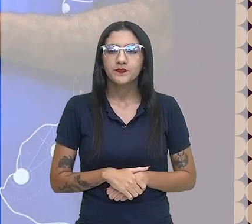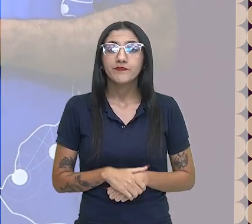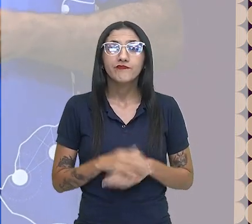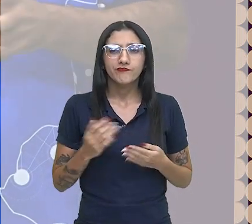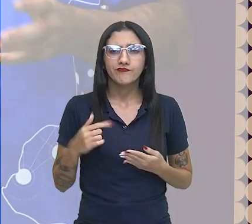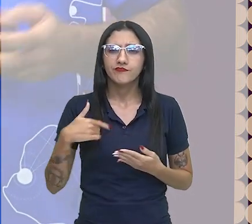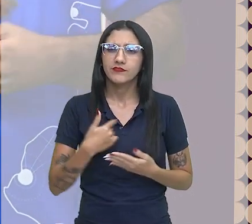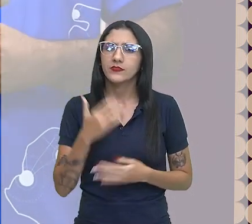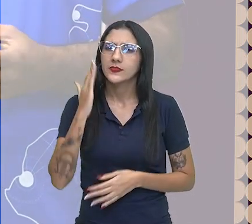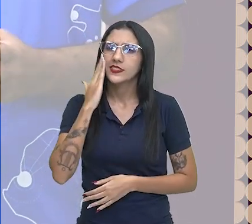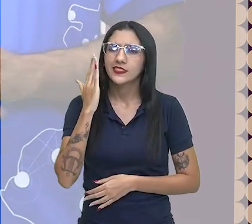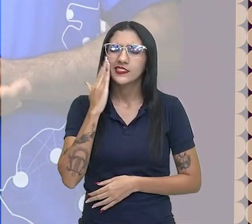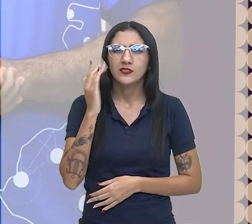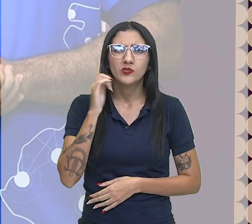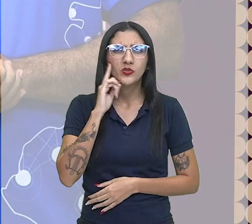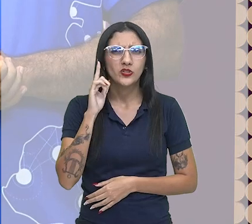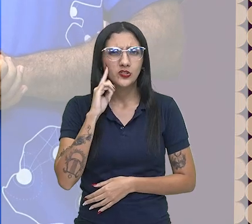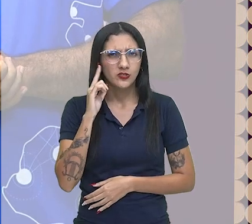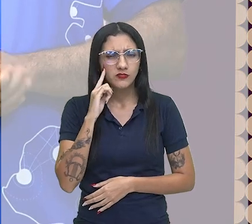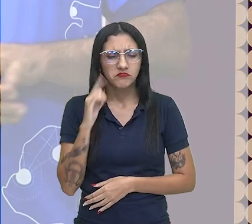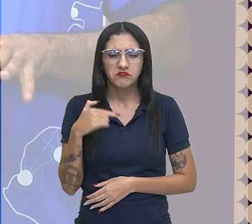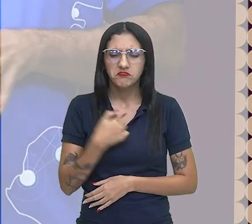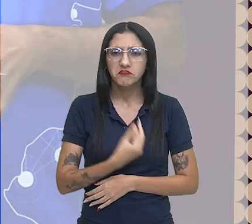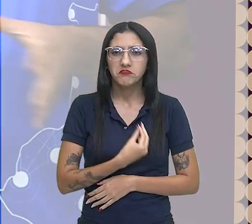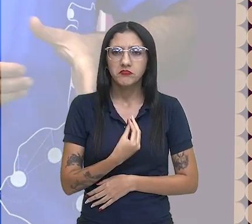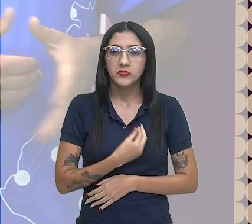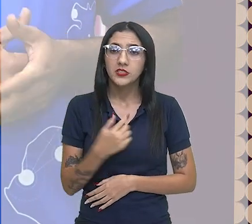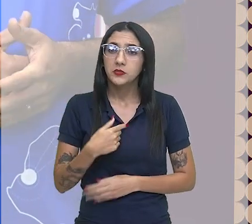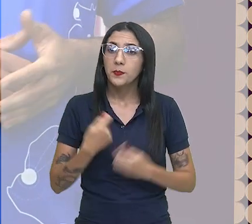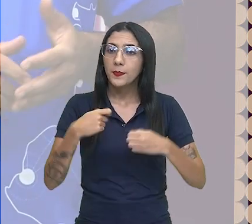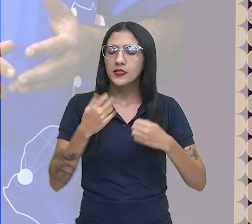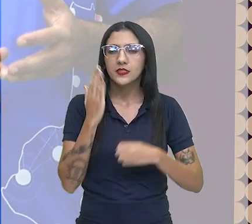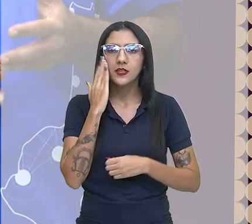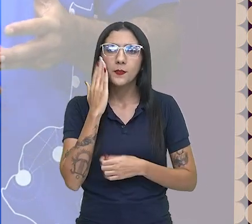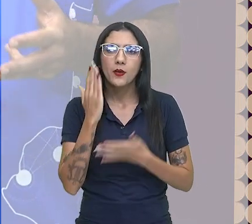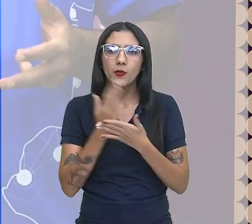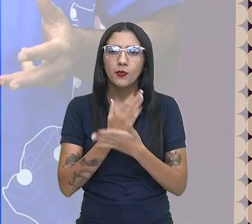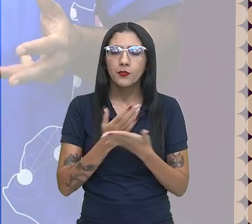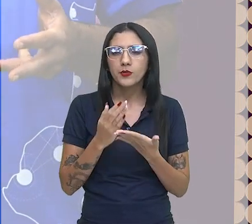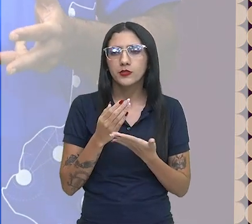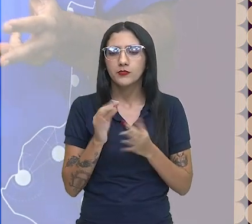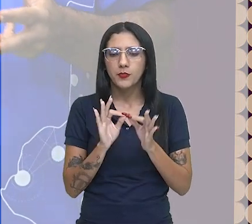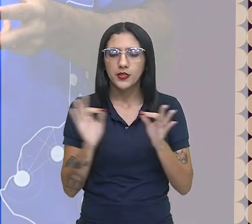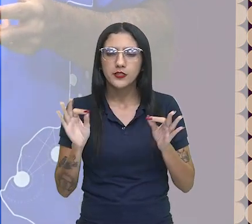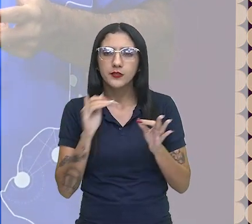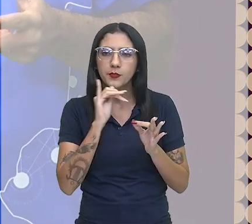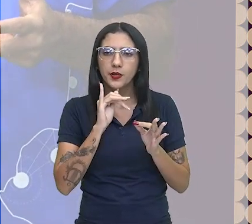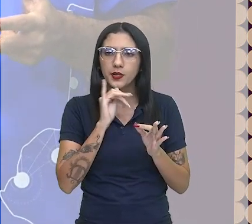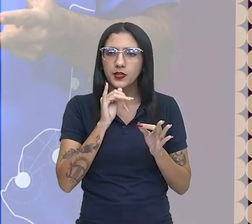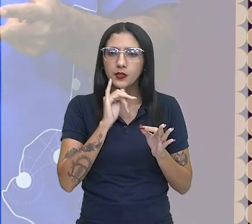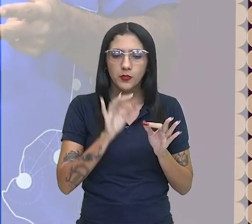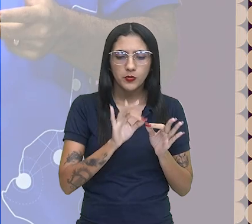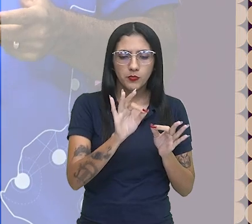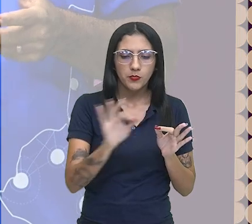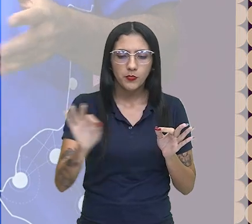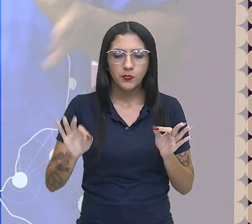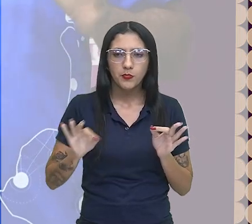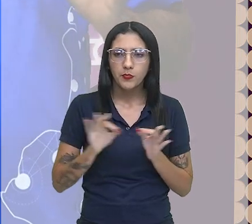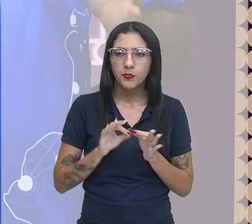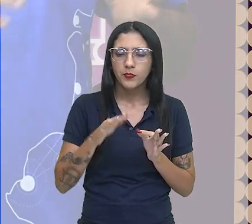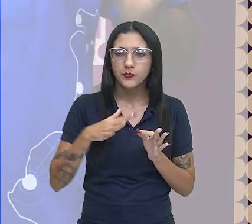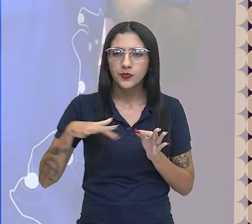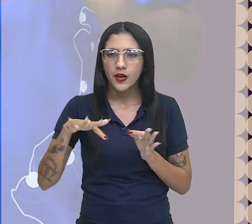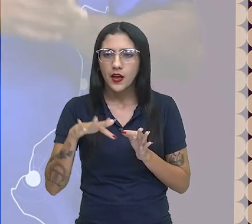nosso dia a dia, no mundo que a gente vive, a gente precisa realizar medidas, seja de volume, seja de metragem quadrada, metragem